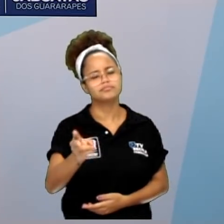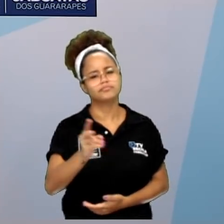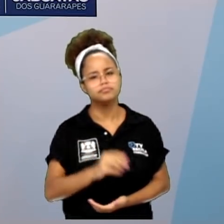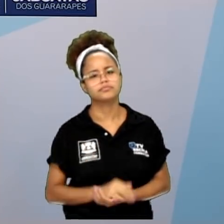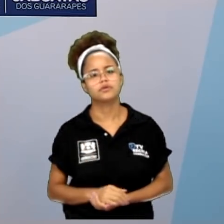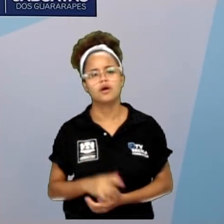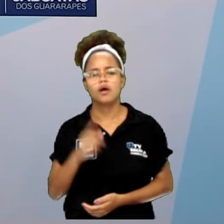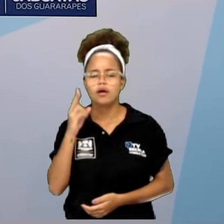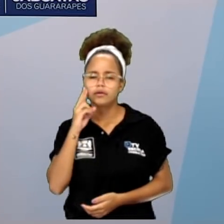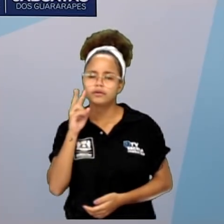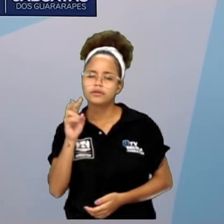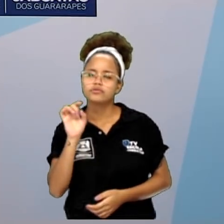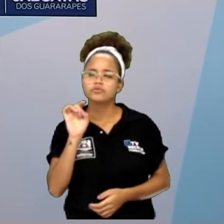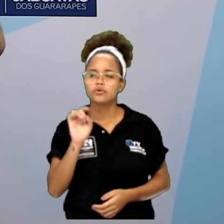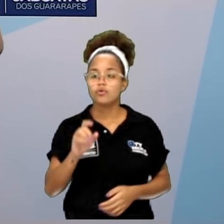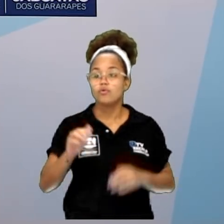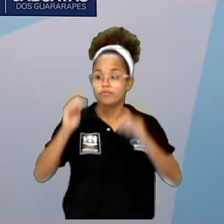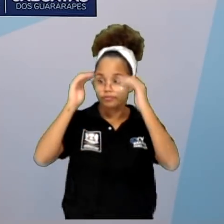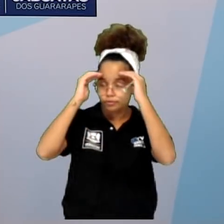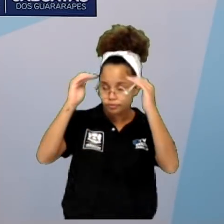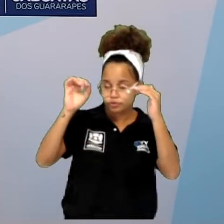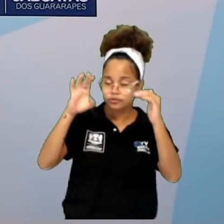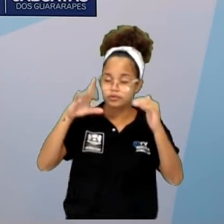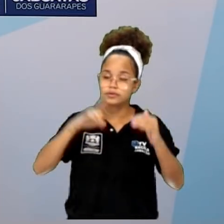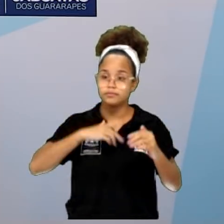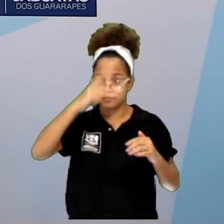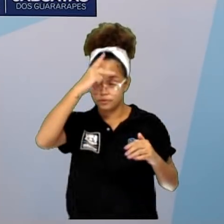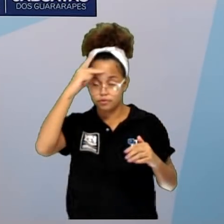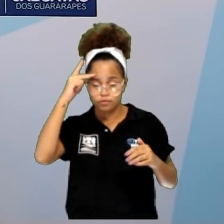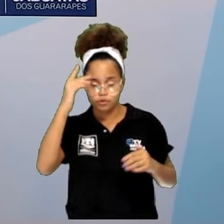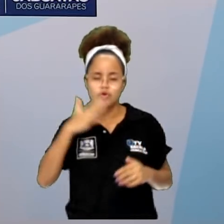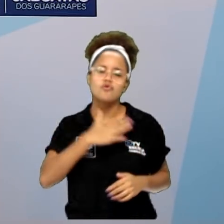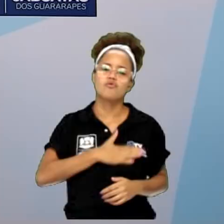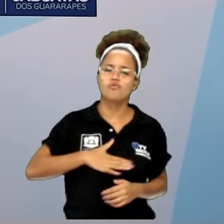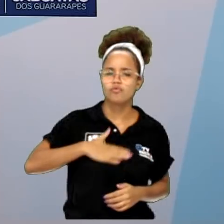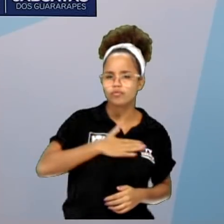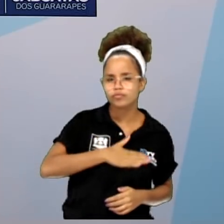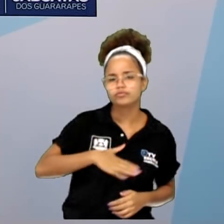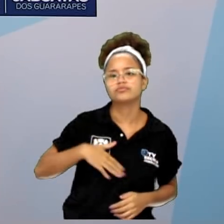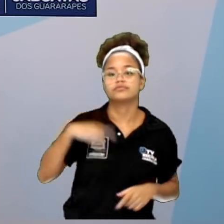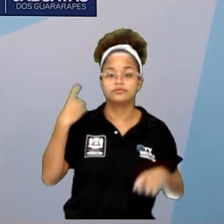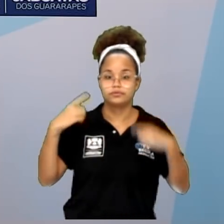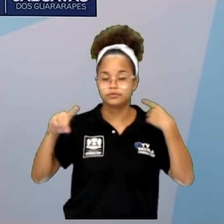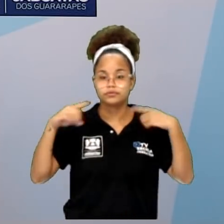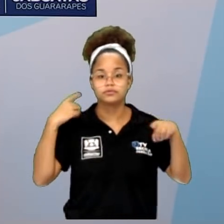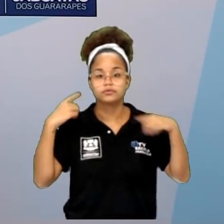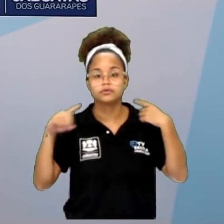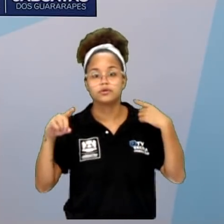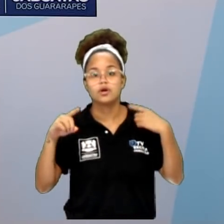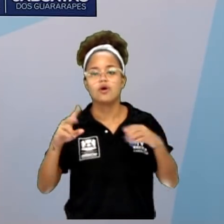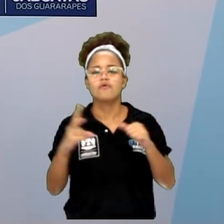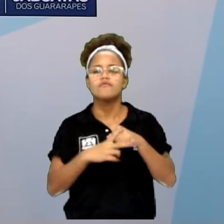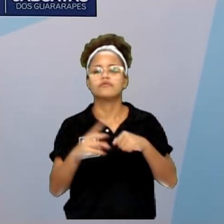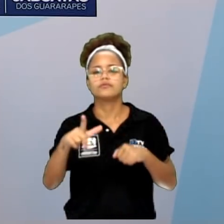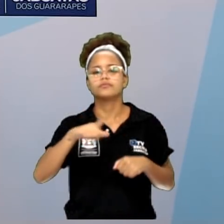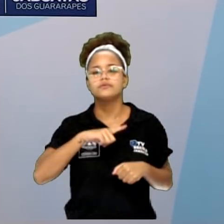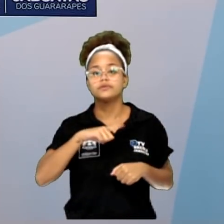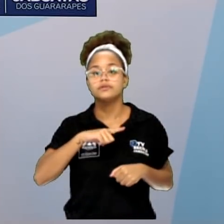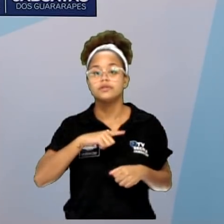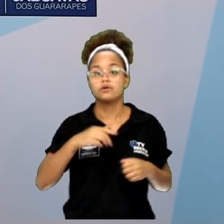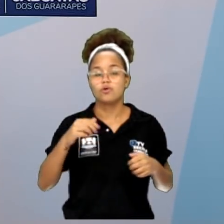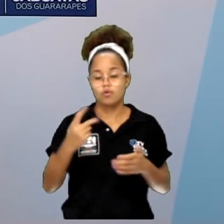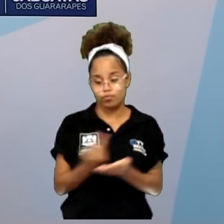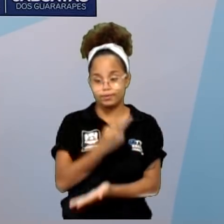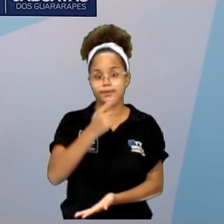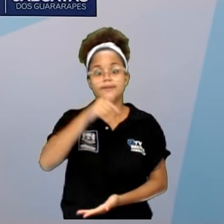o respeito que só tem os grandes aficionados pela música, eu vejo que o verbo ter, ele está conjugado aí no presente